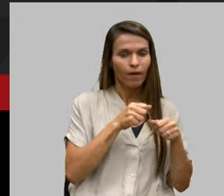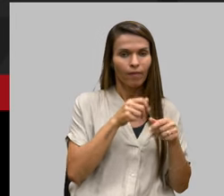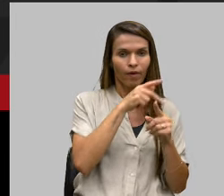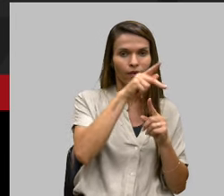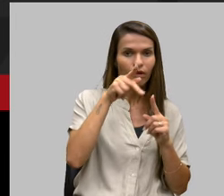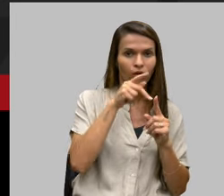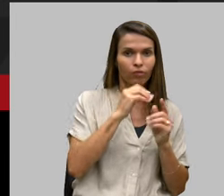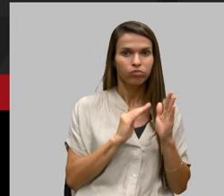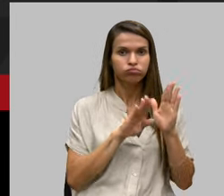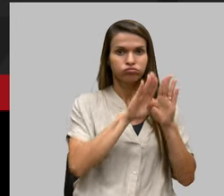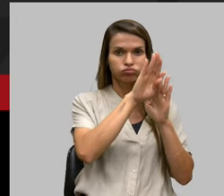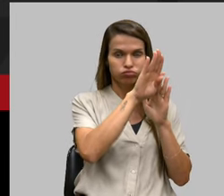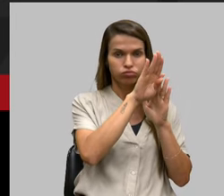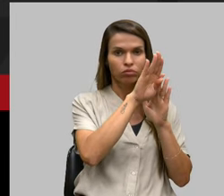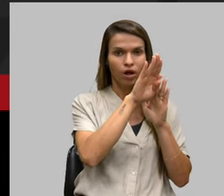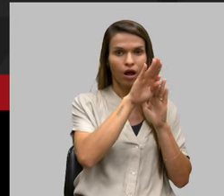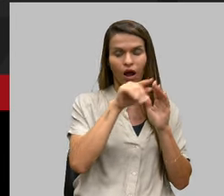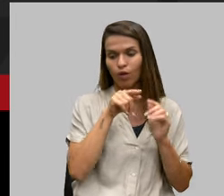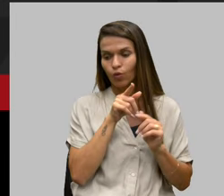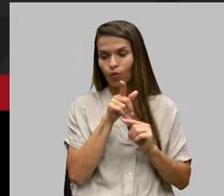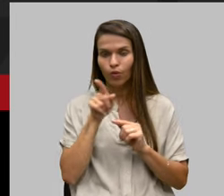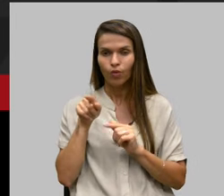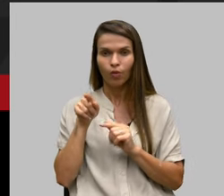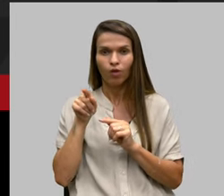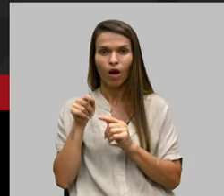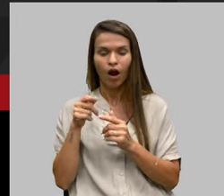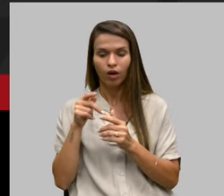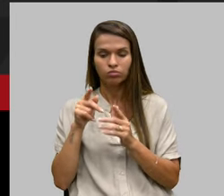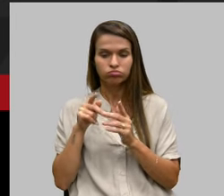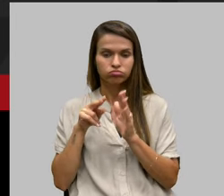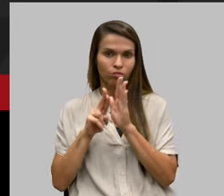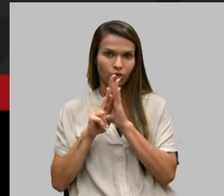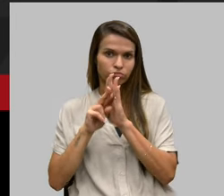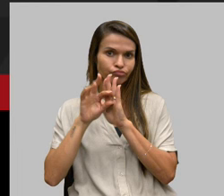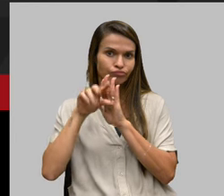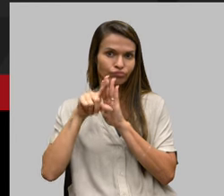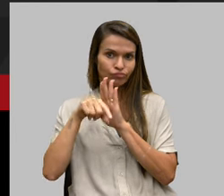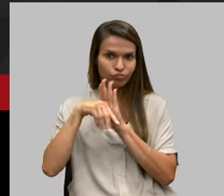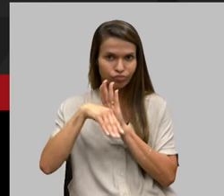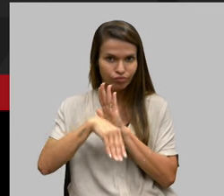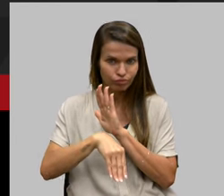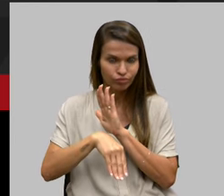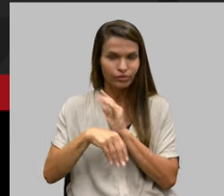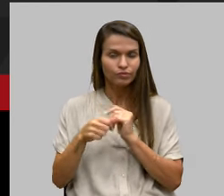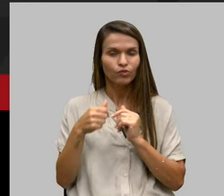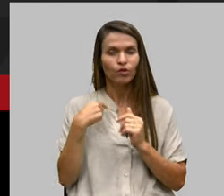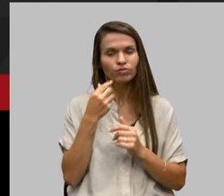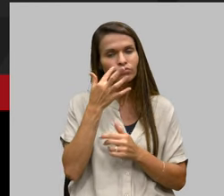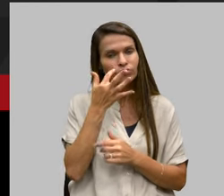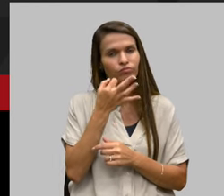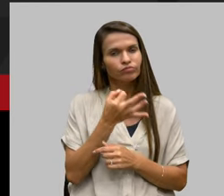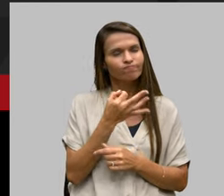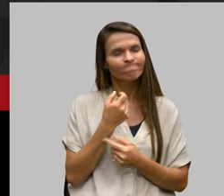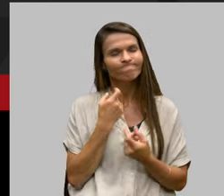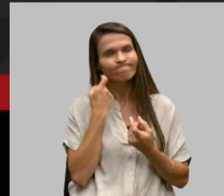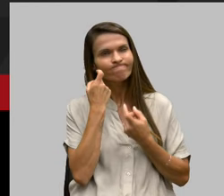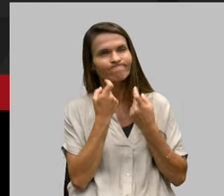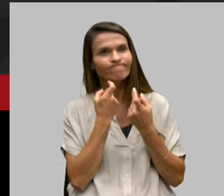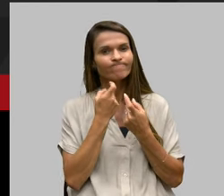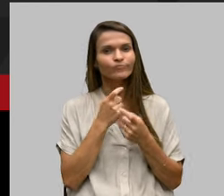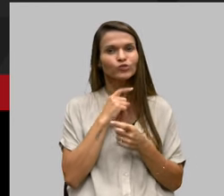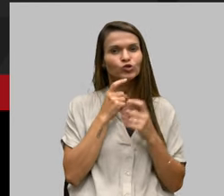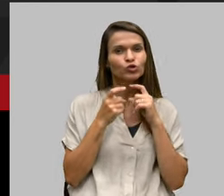de outro lado a minha recente a receita corrente líquida caindo eh e foi algo que chamou atenção porque a gente se questionou Poxa mas não foi feito um estudo de